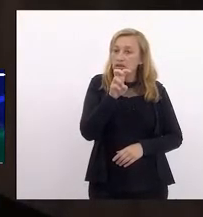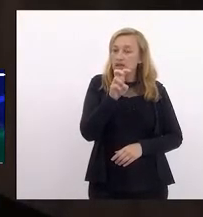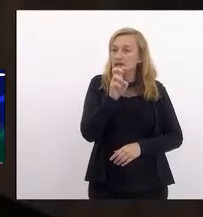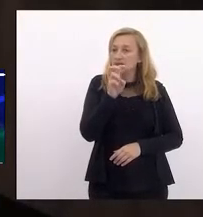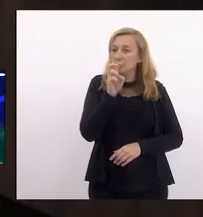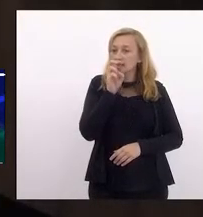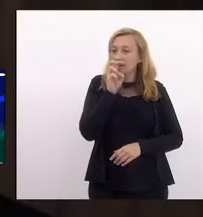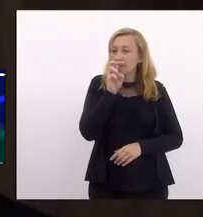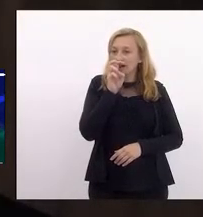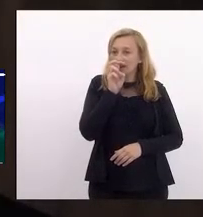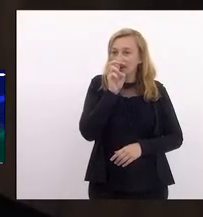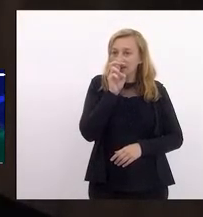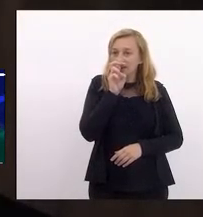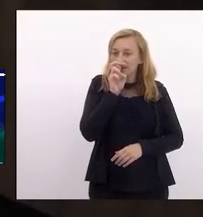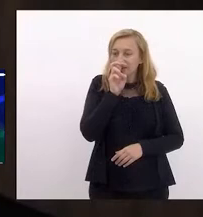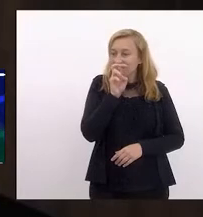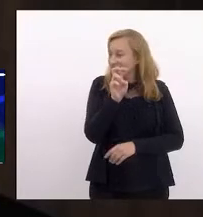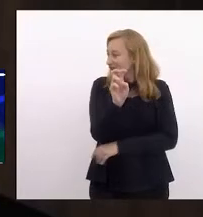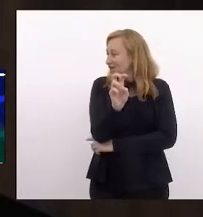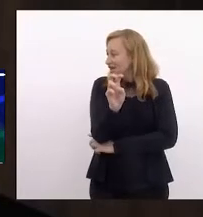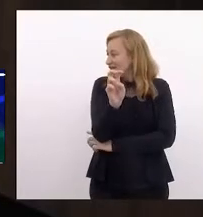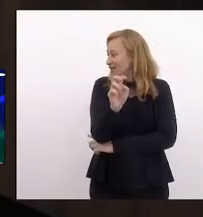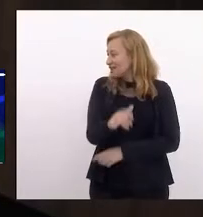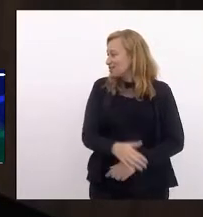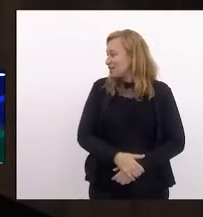54 12 13